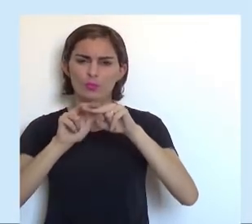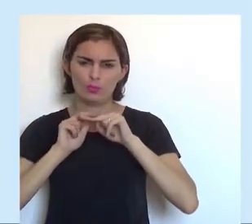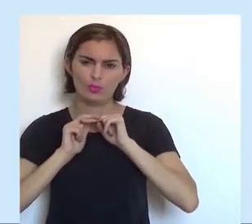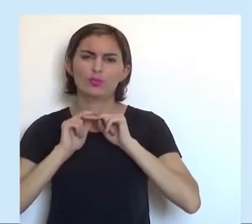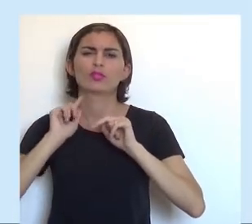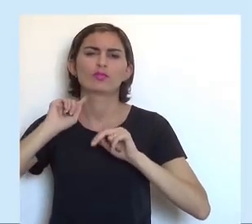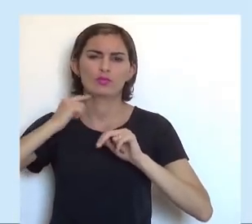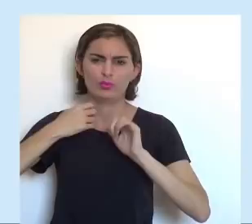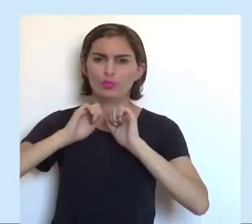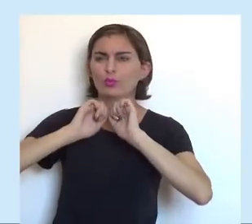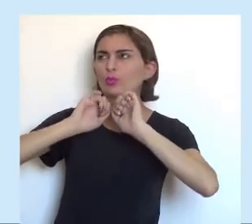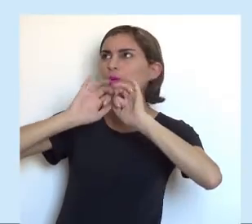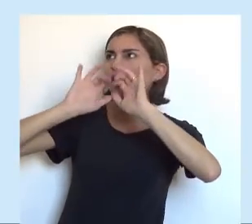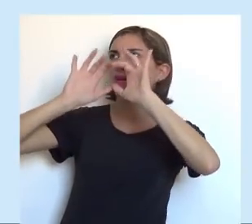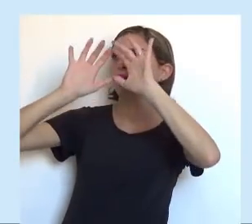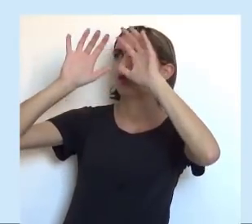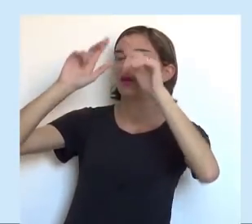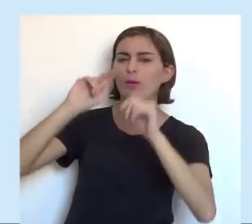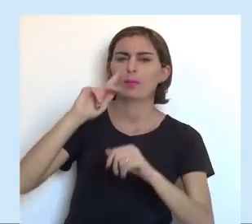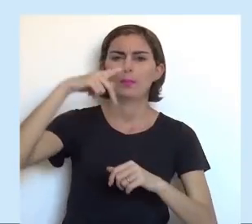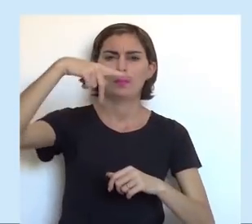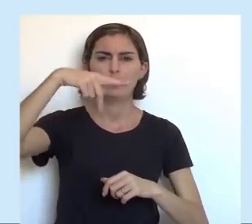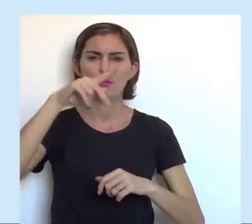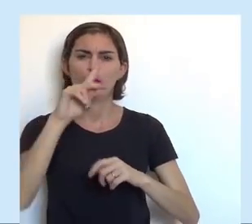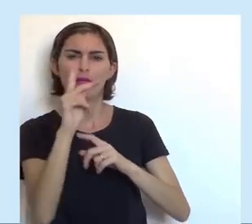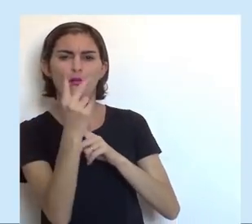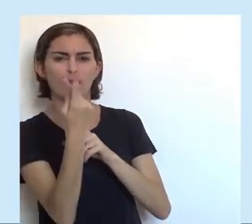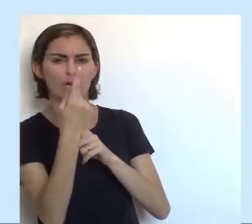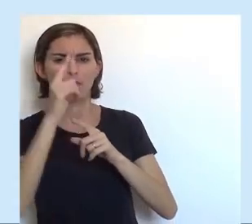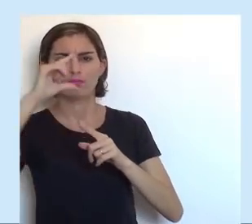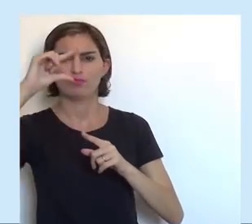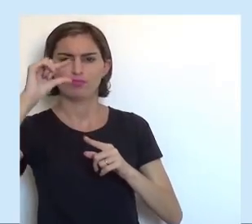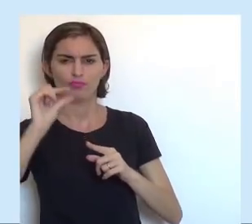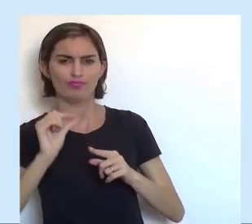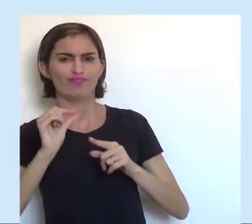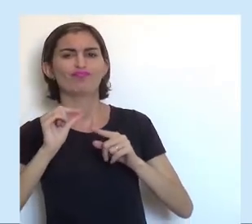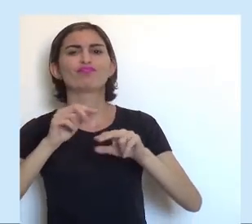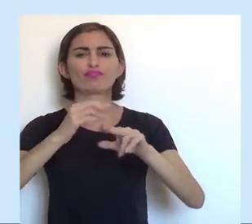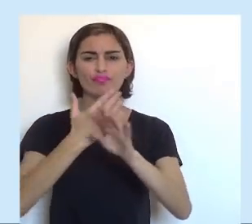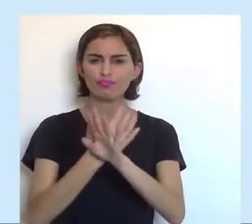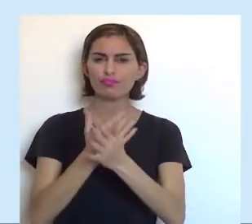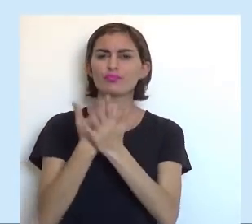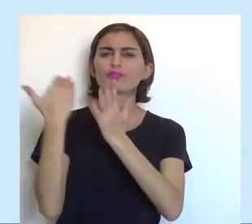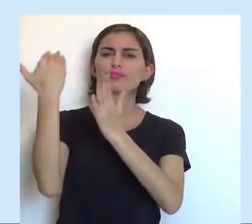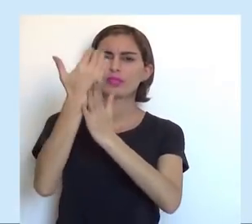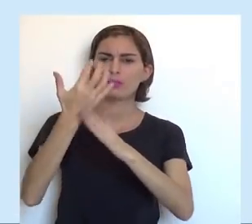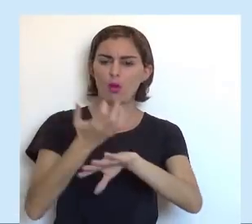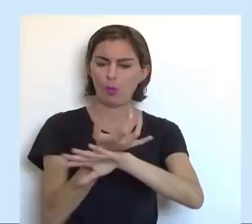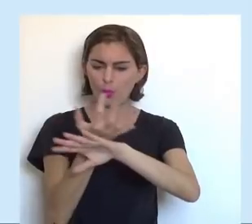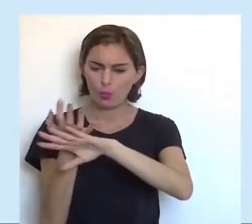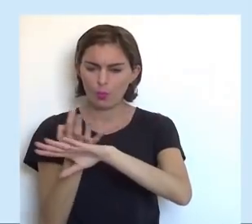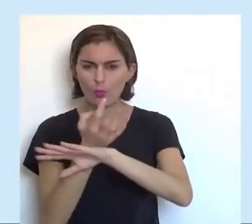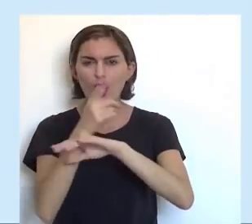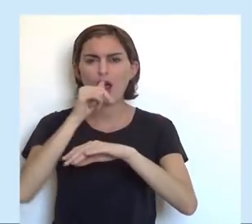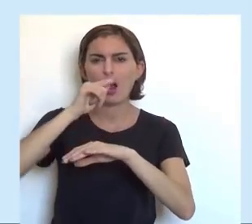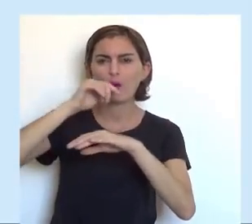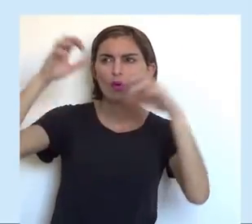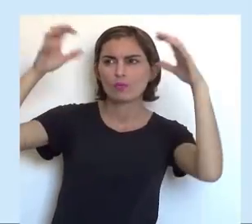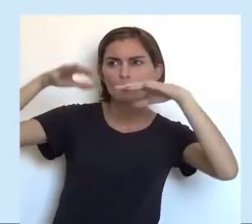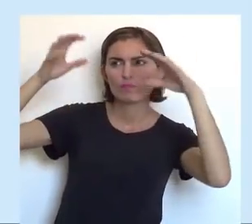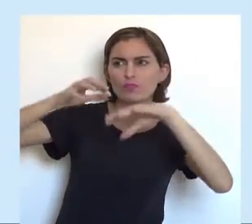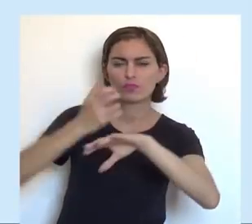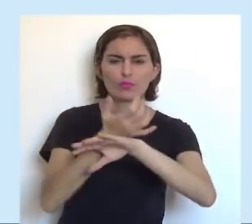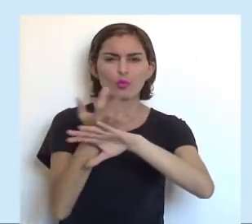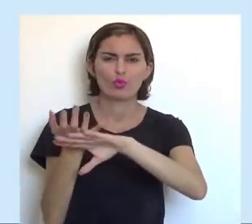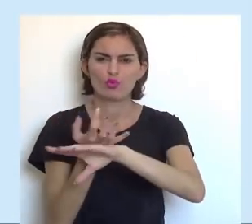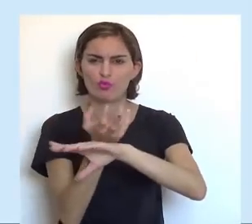da queda do pH. Quanto menor for o pH, maior é a acidez. Então, o pH ele